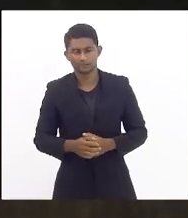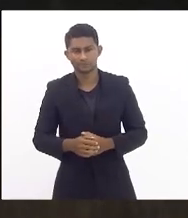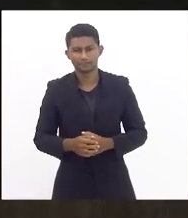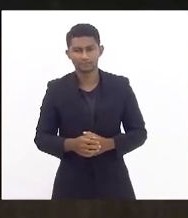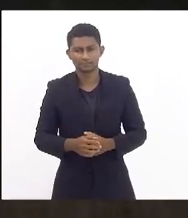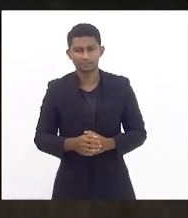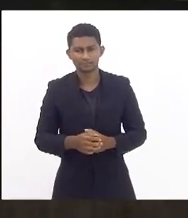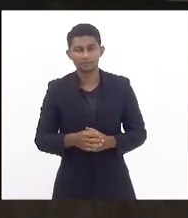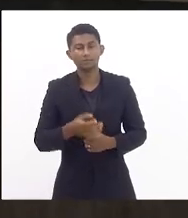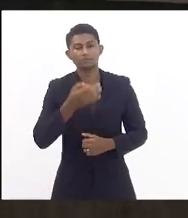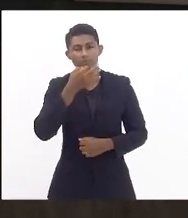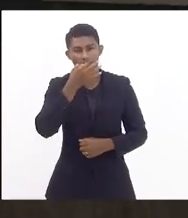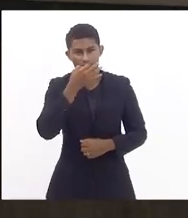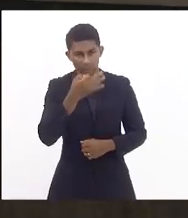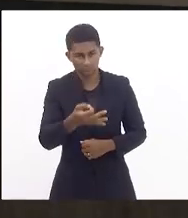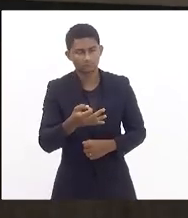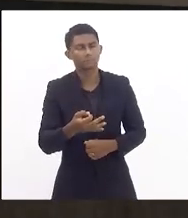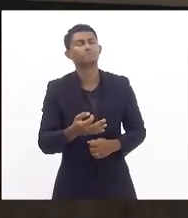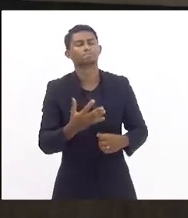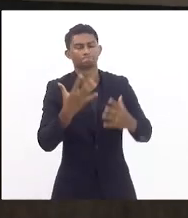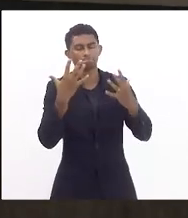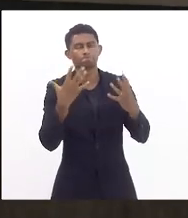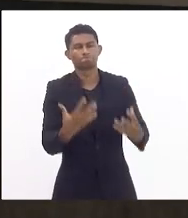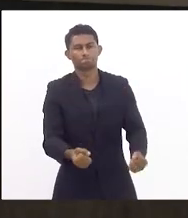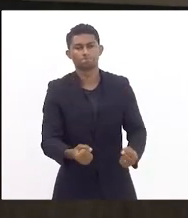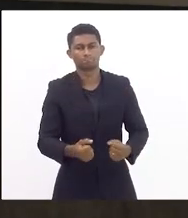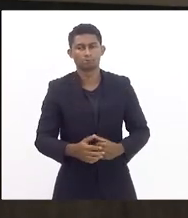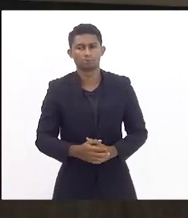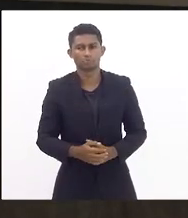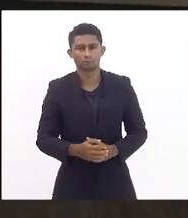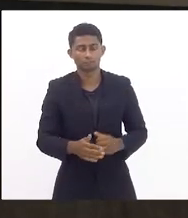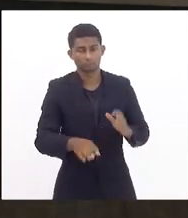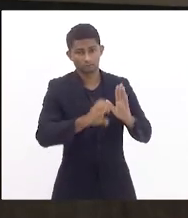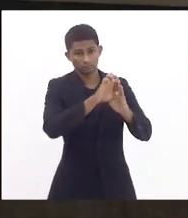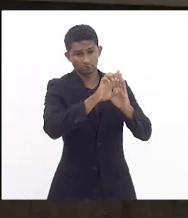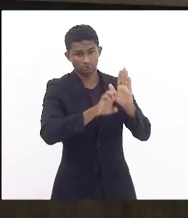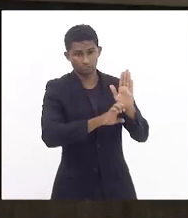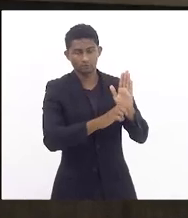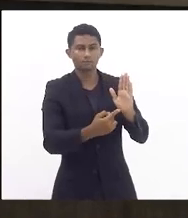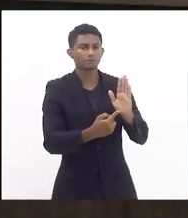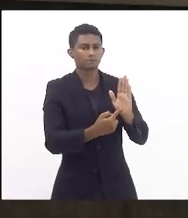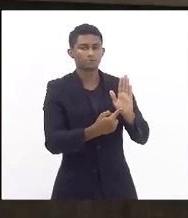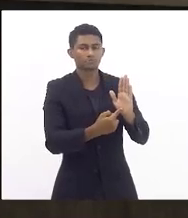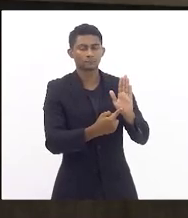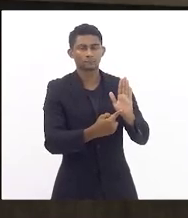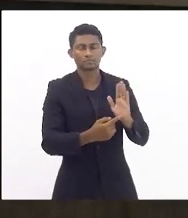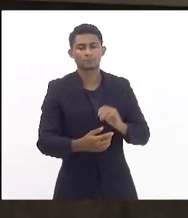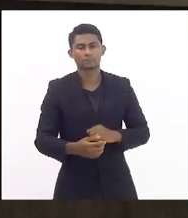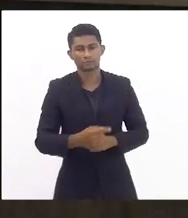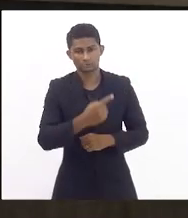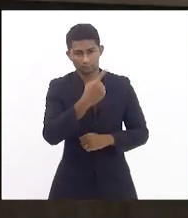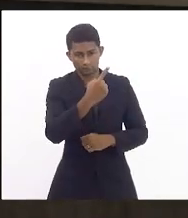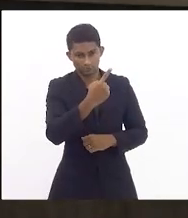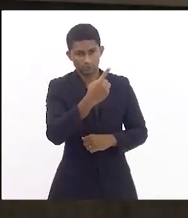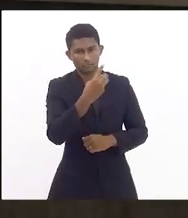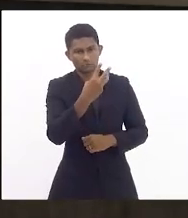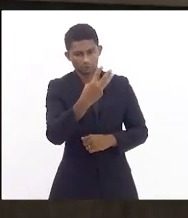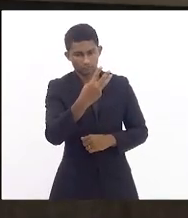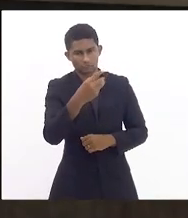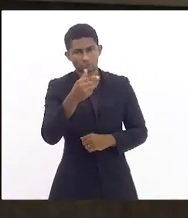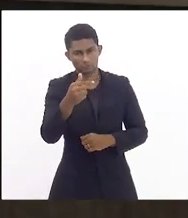3903/2021. Parecer é favorável às emendas 1, 3 e